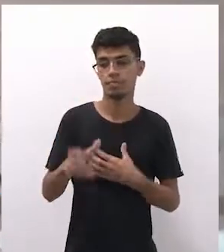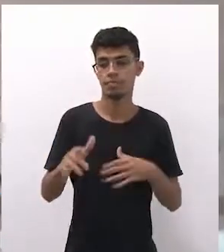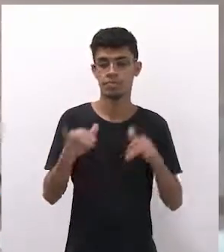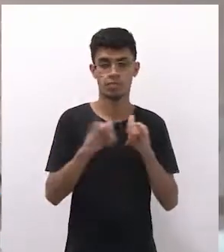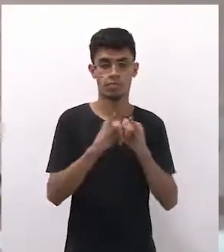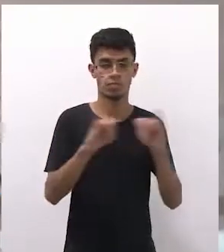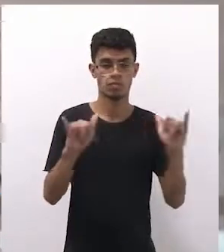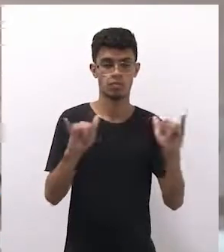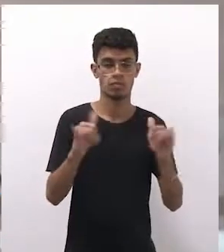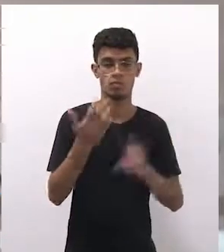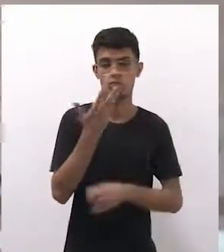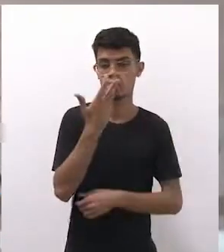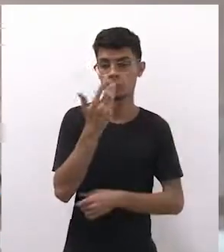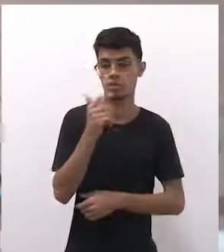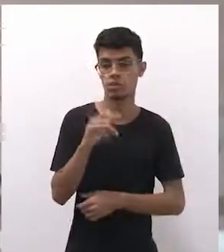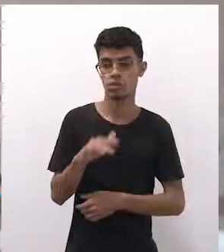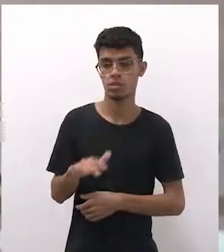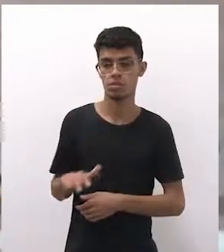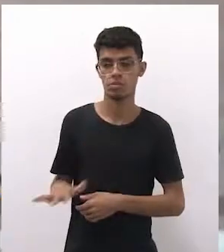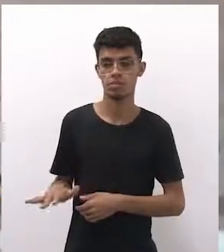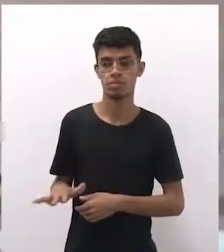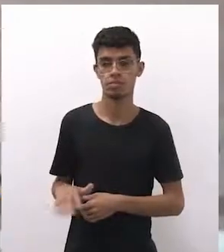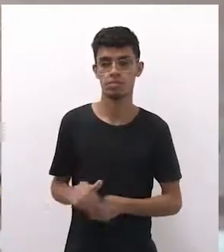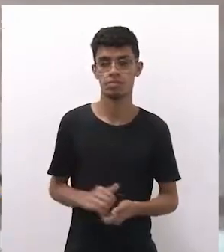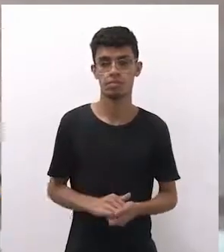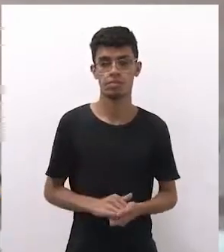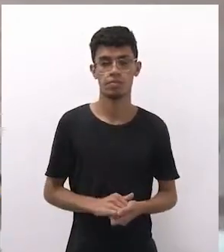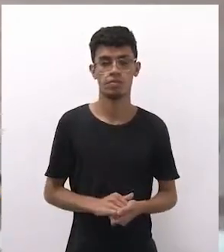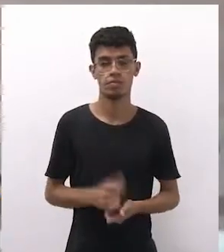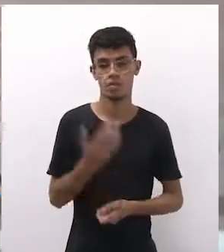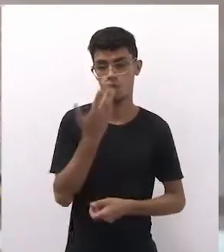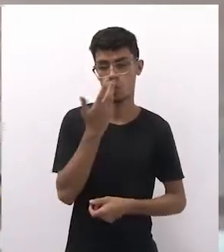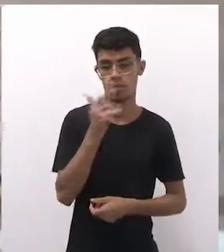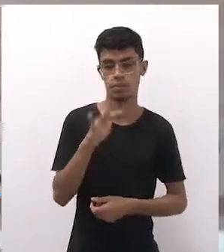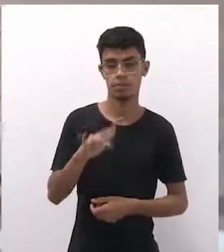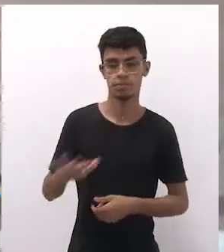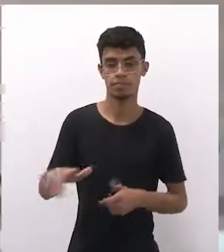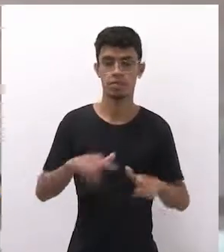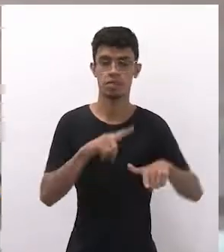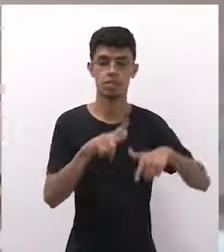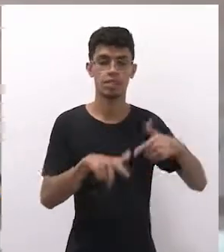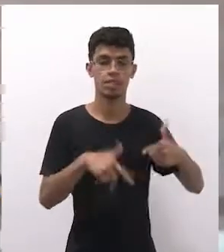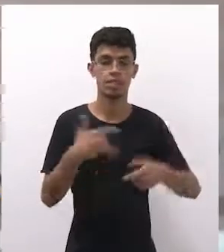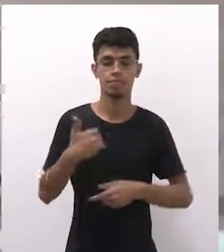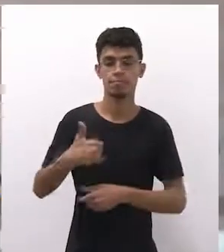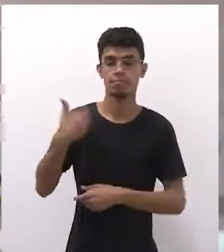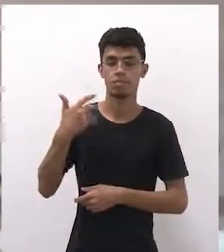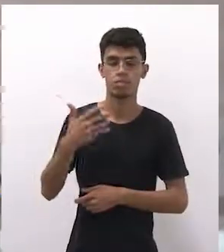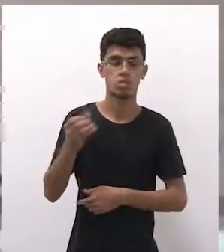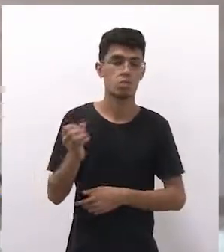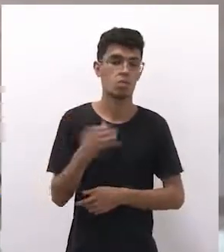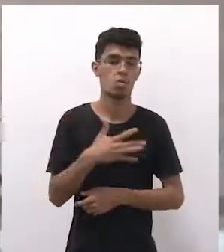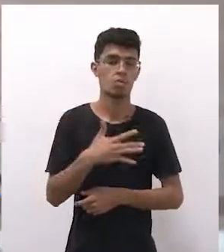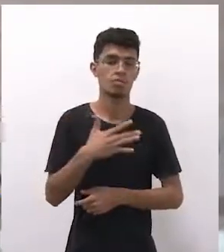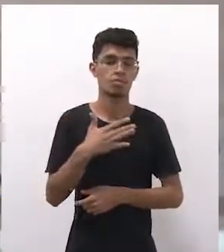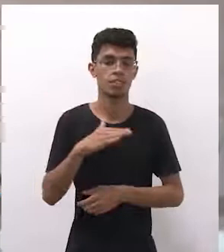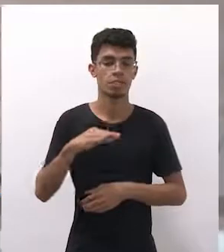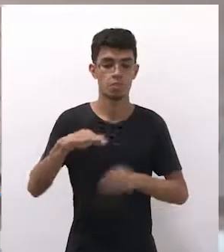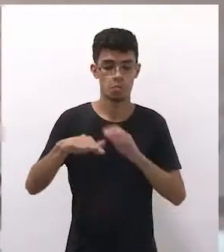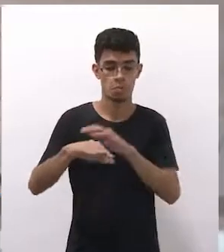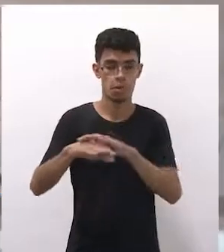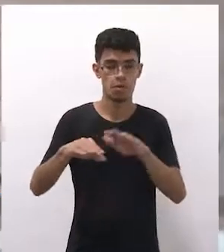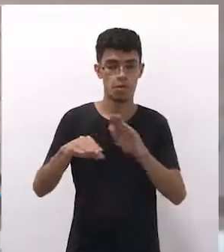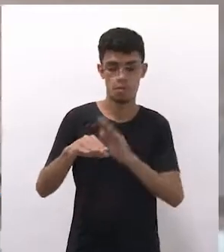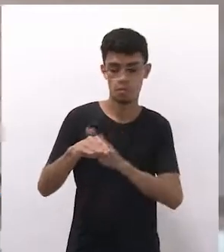que ele dizendo, não, mas ele dizendo, fui uma criança que trabalhei desde muito cedo, era engraxate,